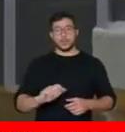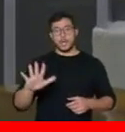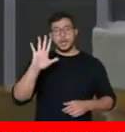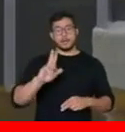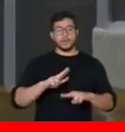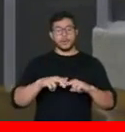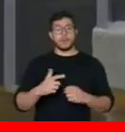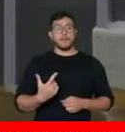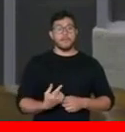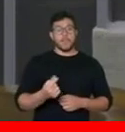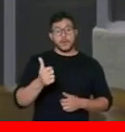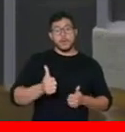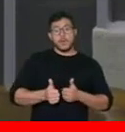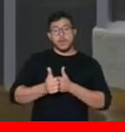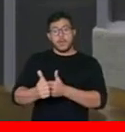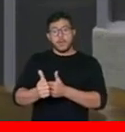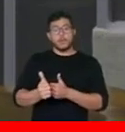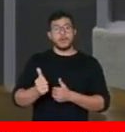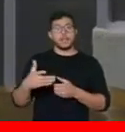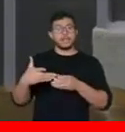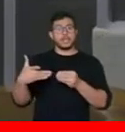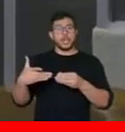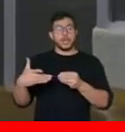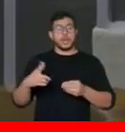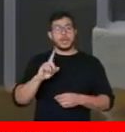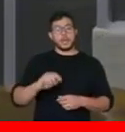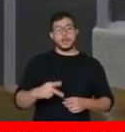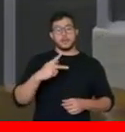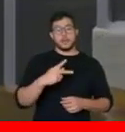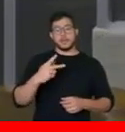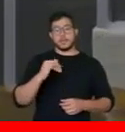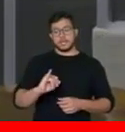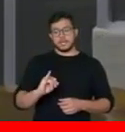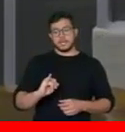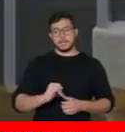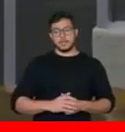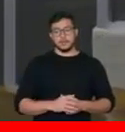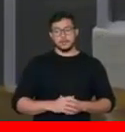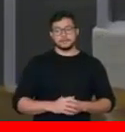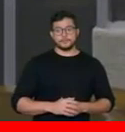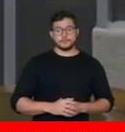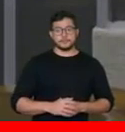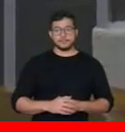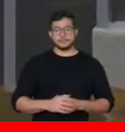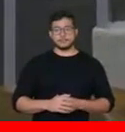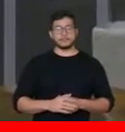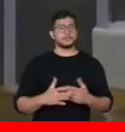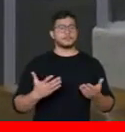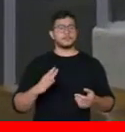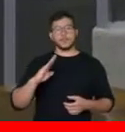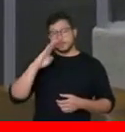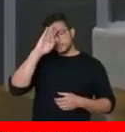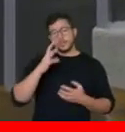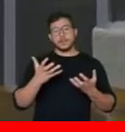dolarizado. É a tal da PPI, por isso é que os preços estão tão caros. Agora, o que que Bolsonaro quer com essa comissão